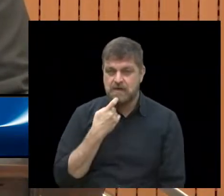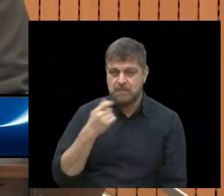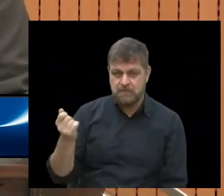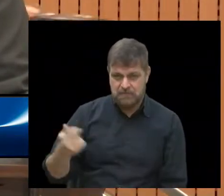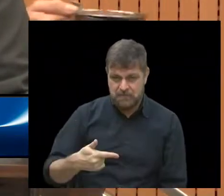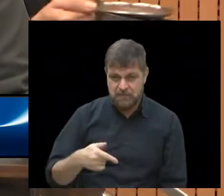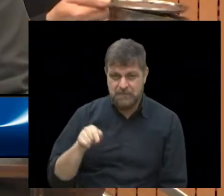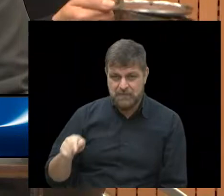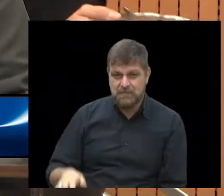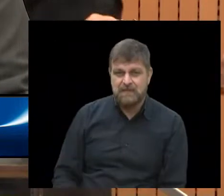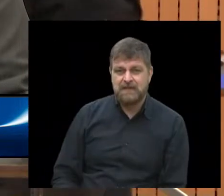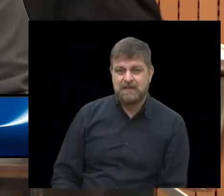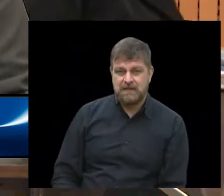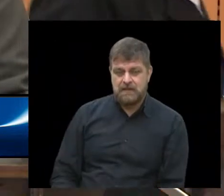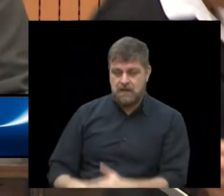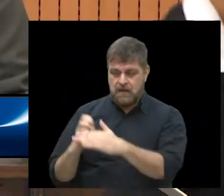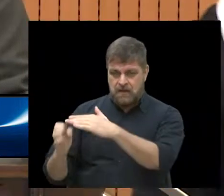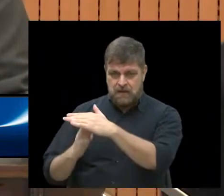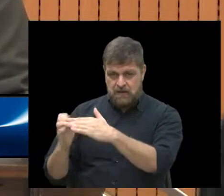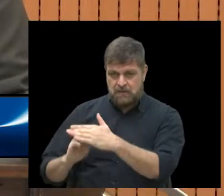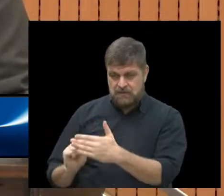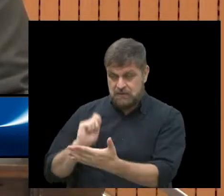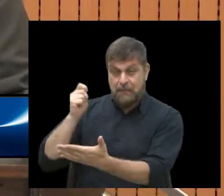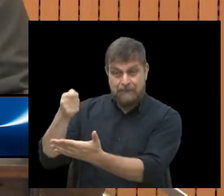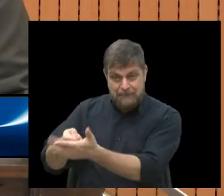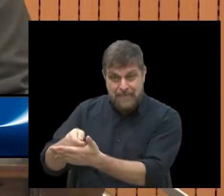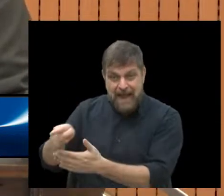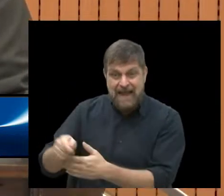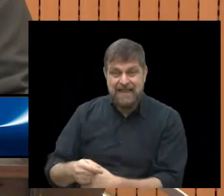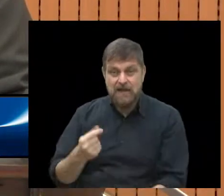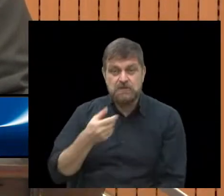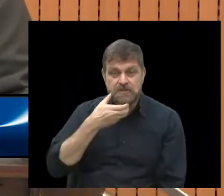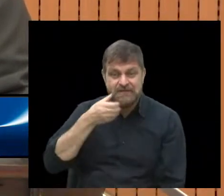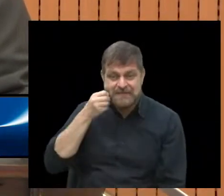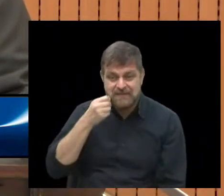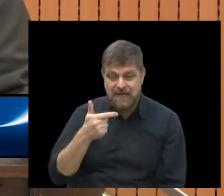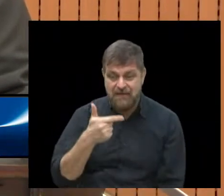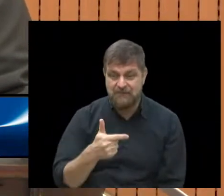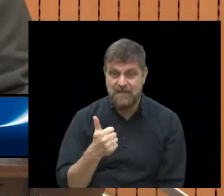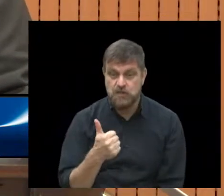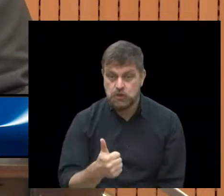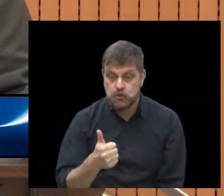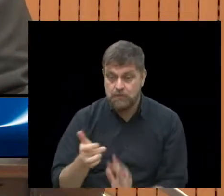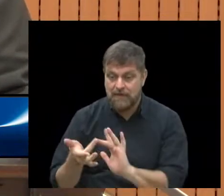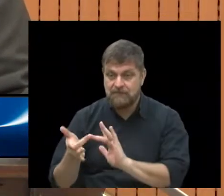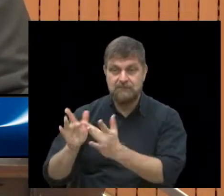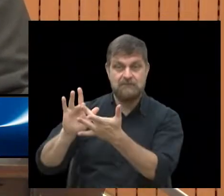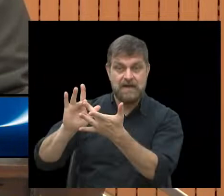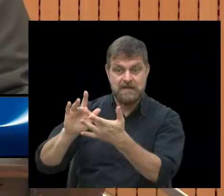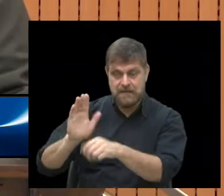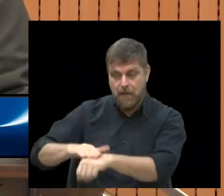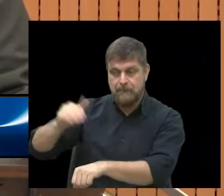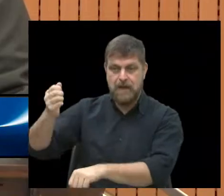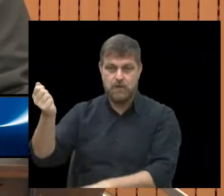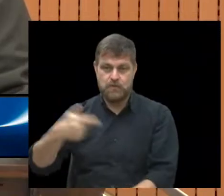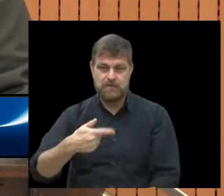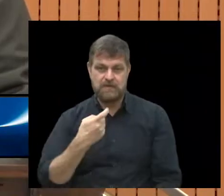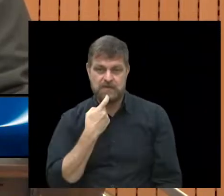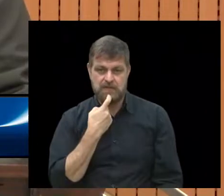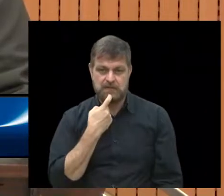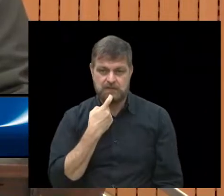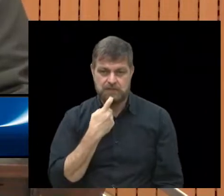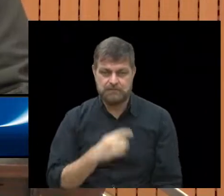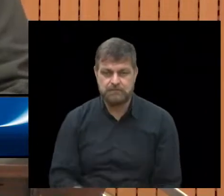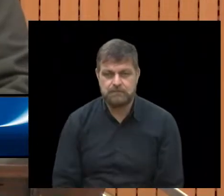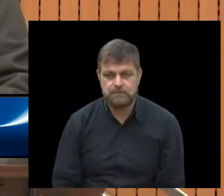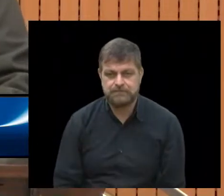é 21 vezes o que se aplica em Campinas. 21 vezes. Quer dizer, está o dobro do que se